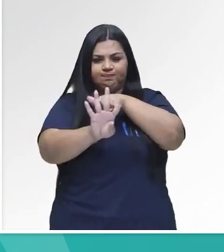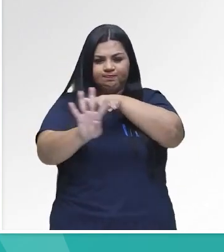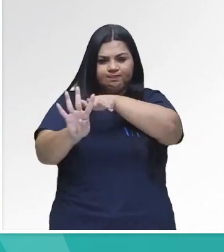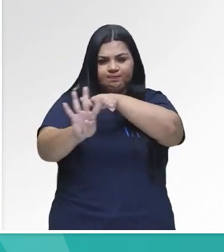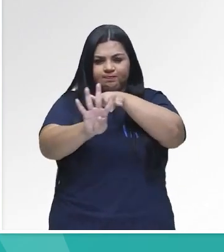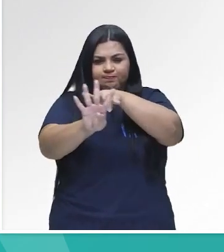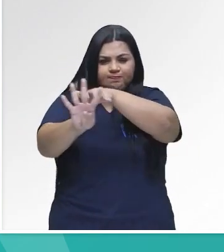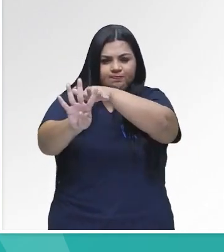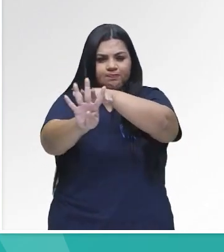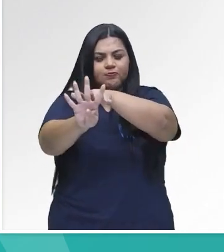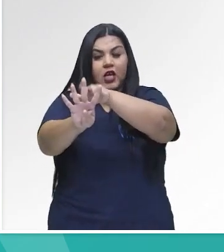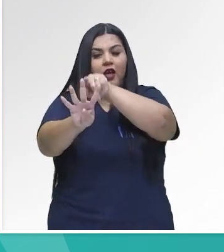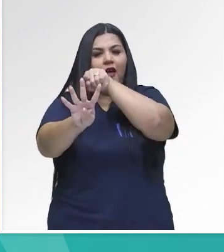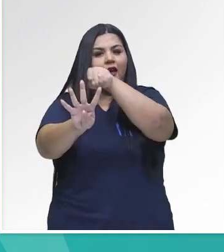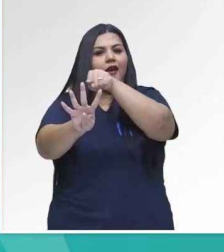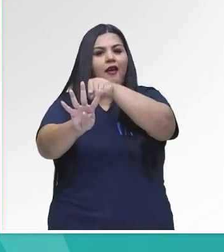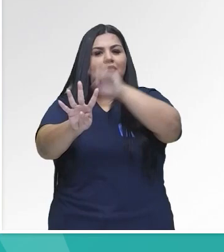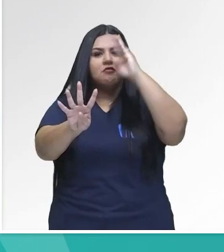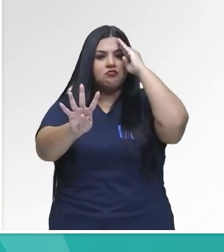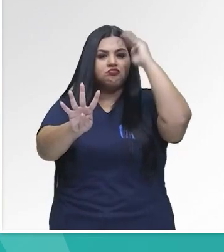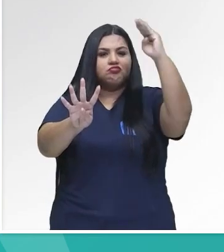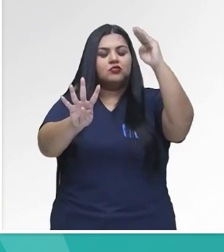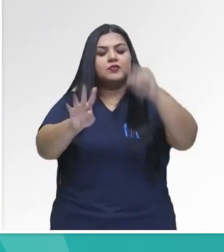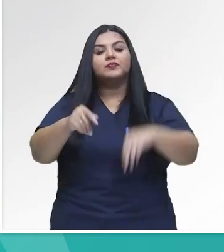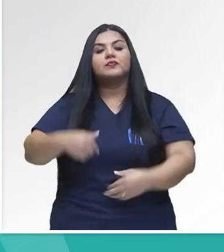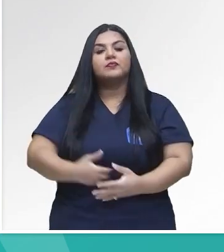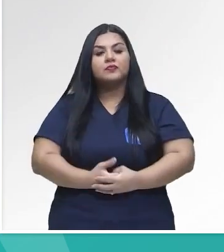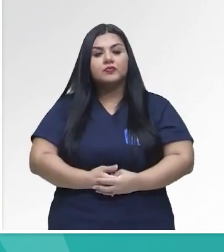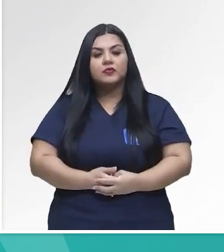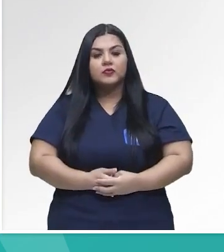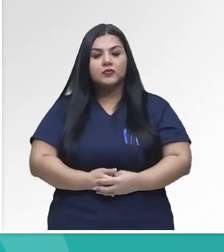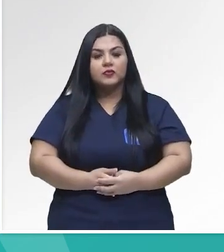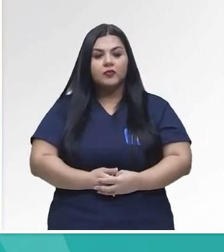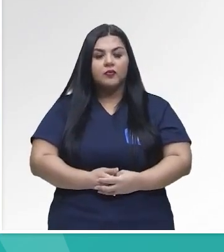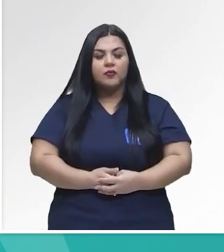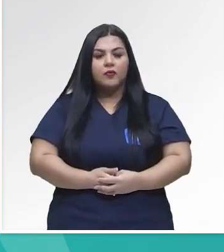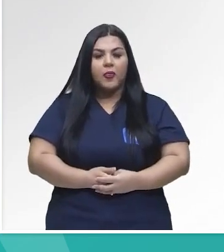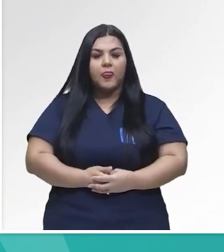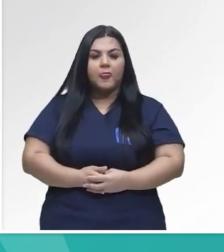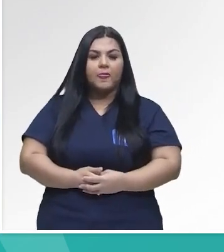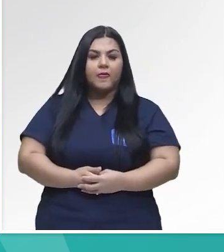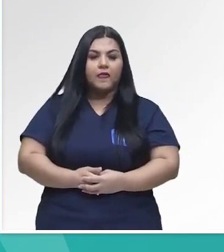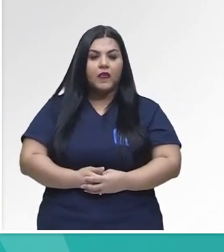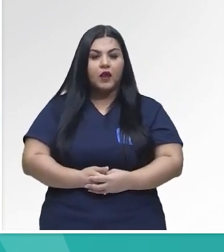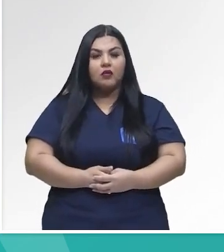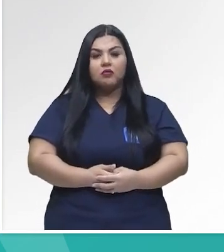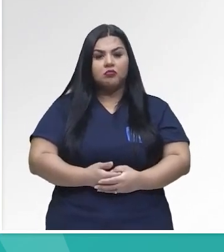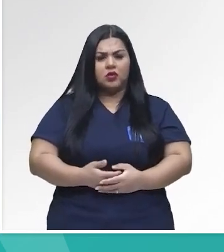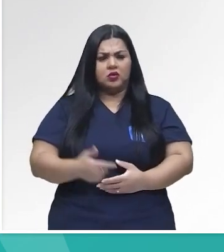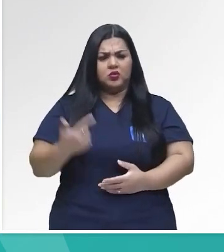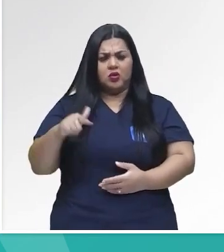Mas no jogo de xadrez, os peões, eles não são